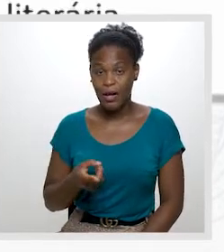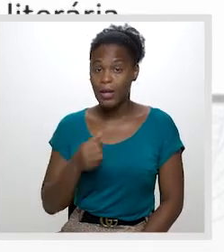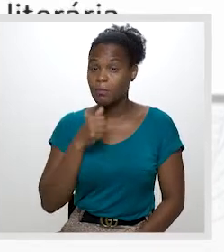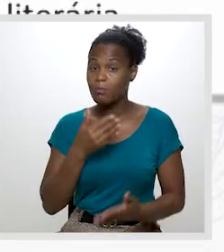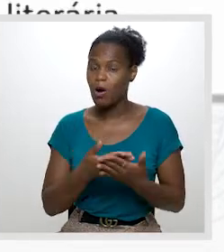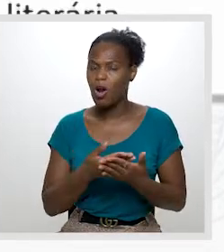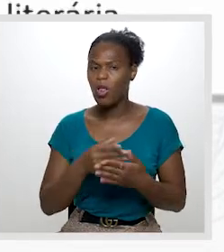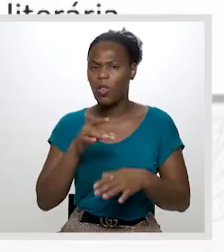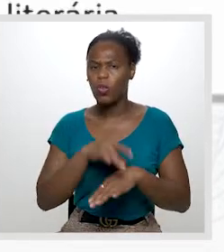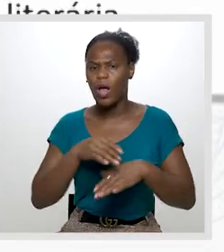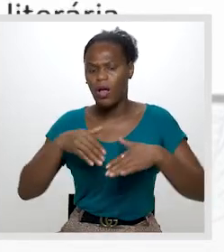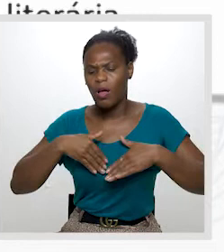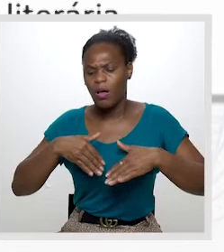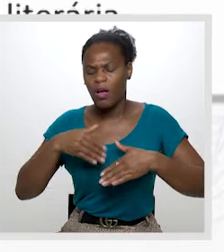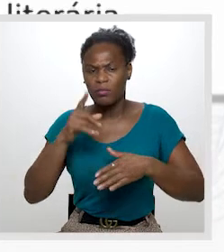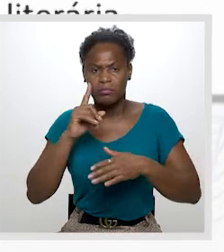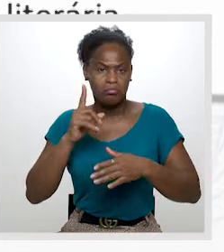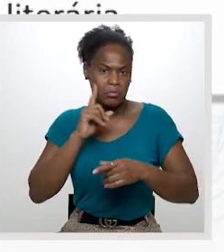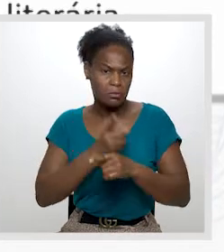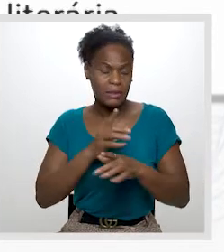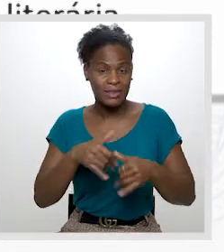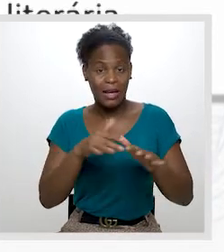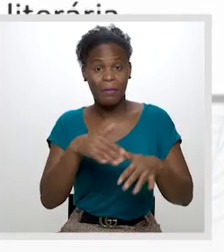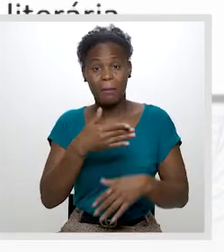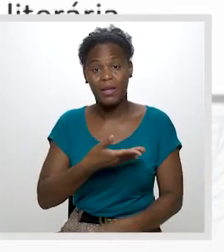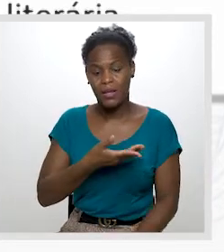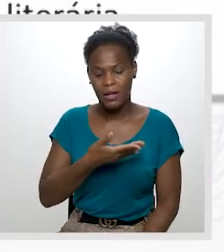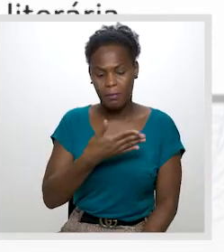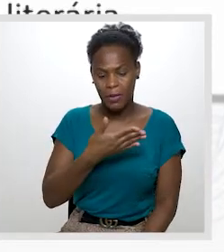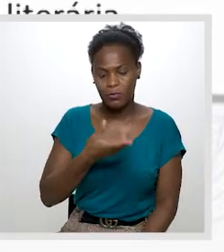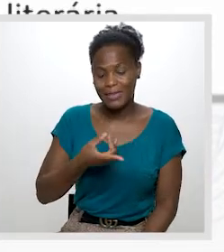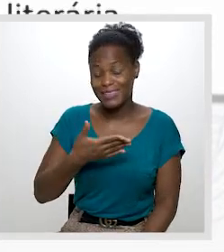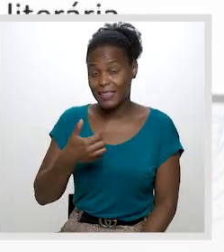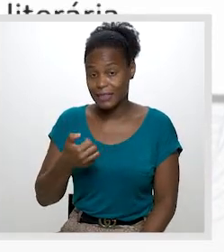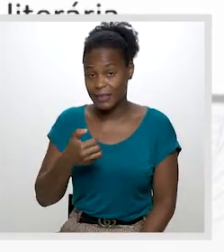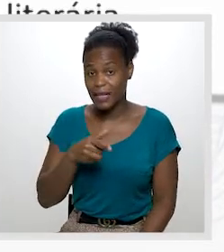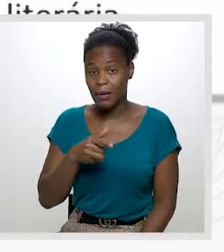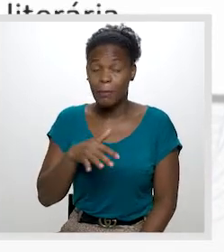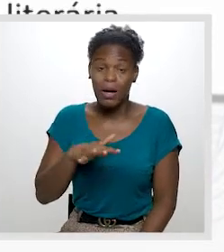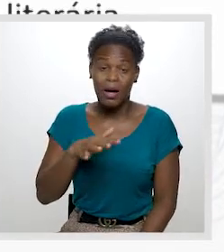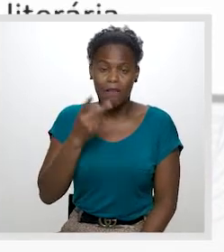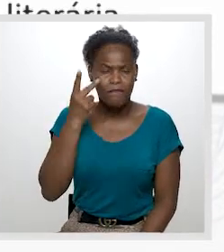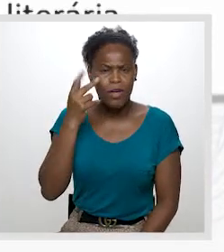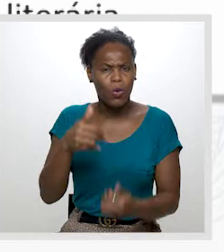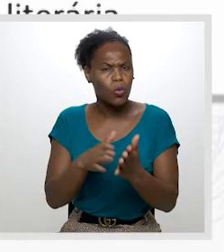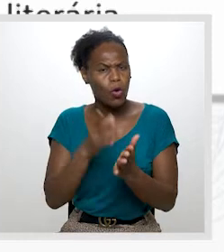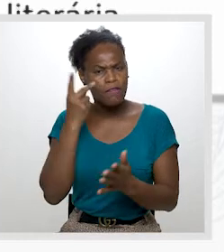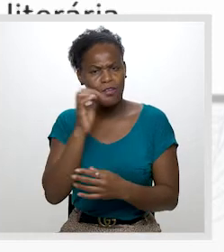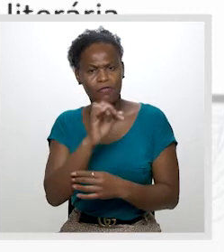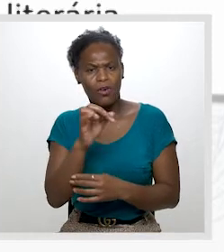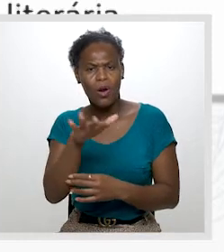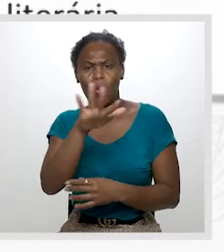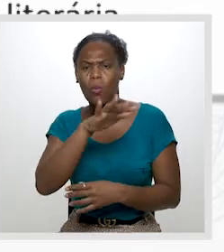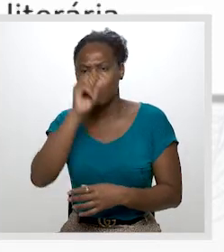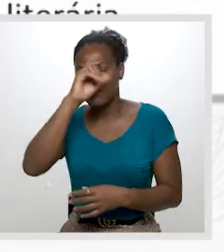1889 e morreu de tuberculose na mesma cidade em 1915. No entanto, viveu quase toda